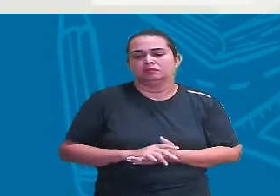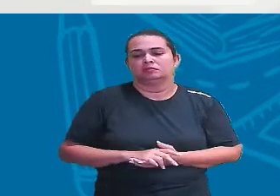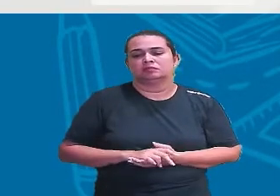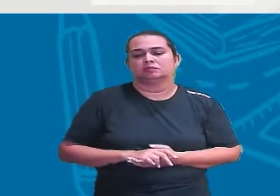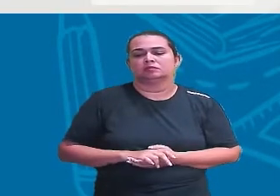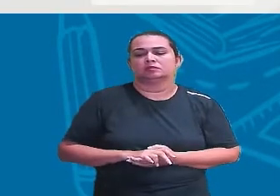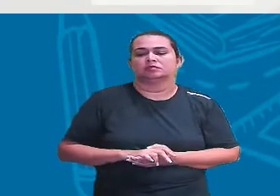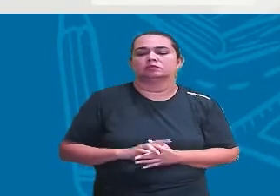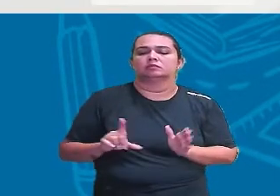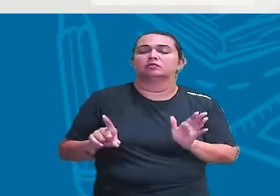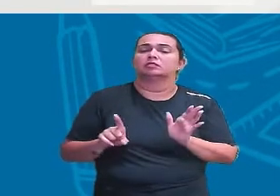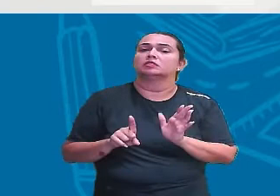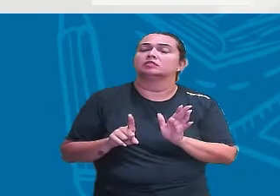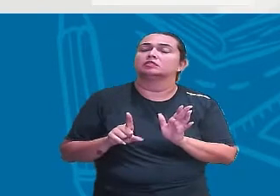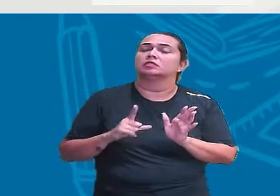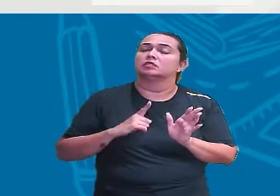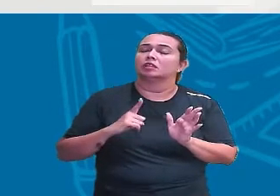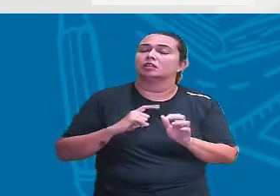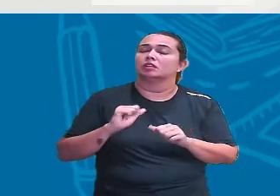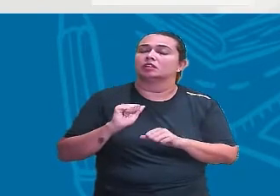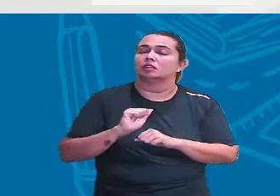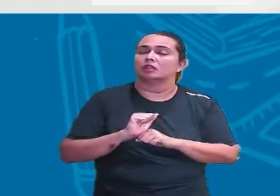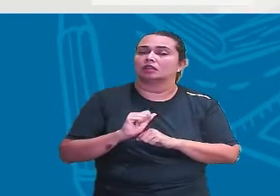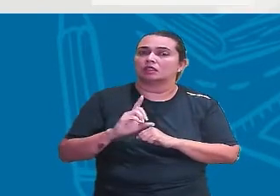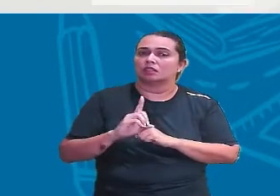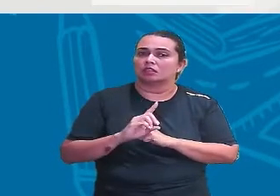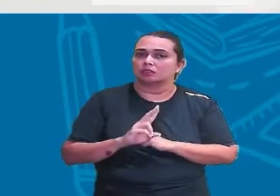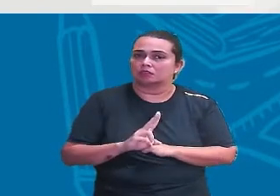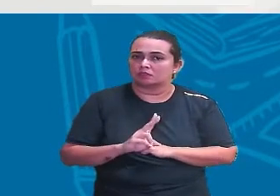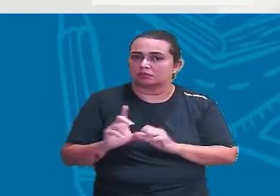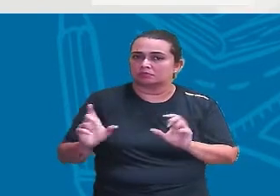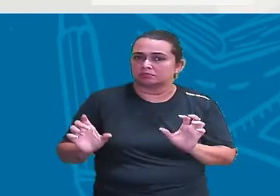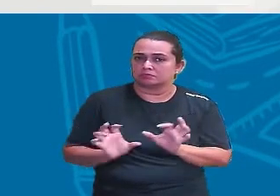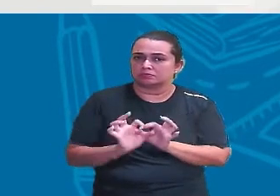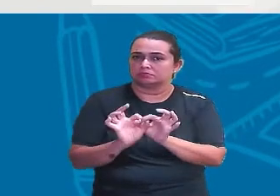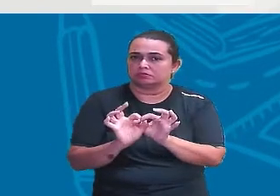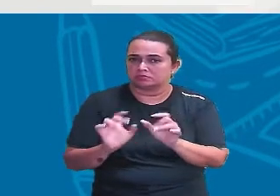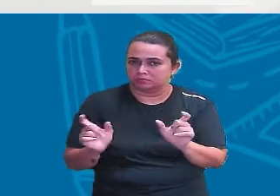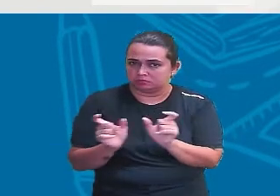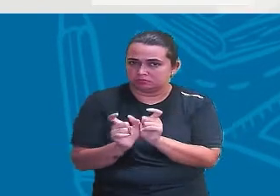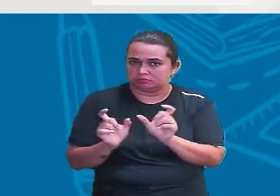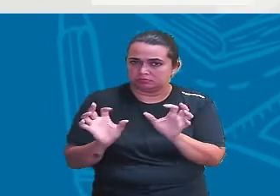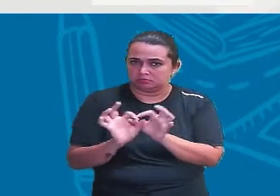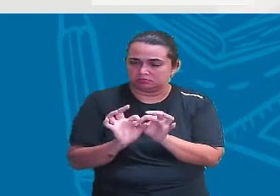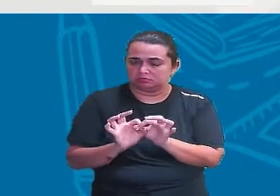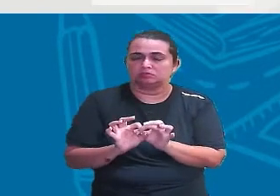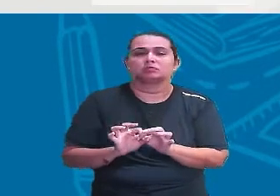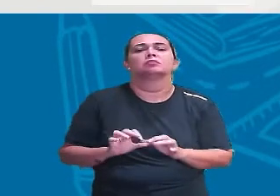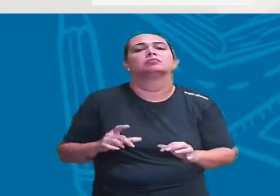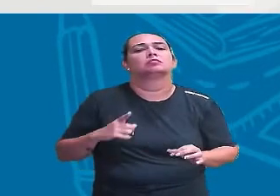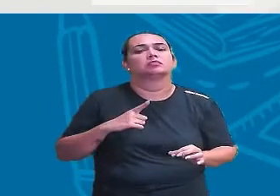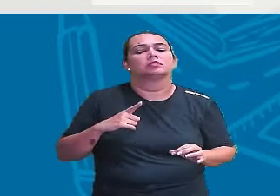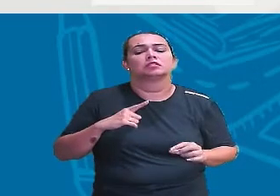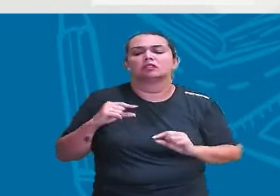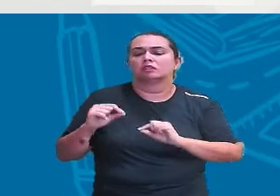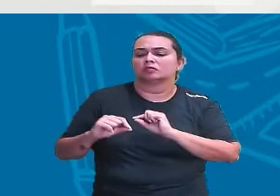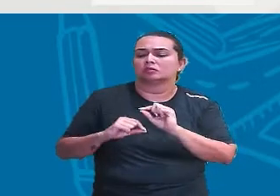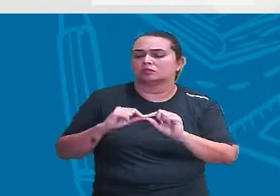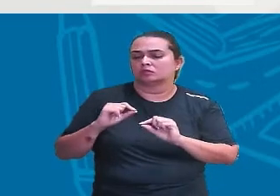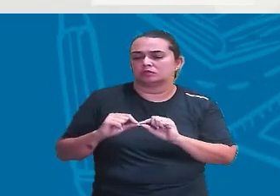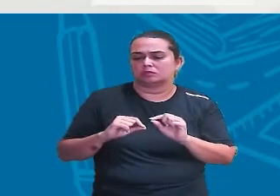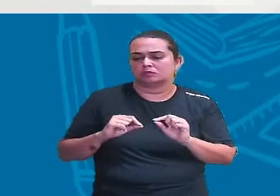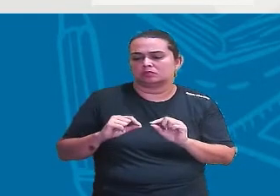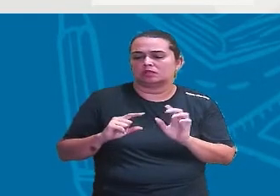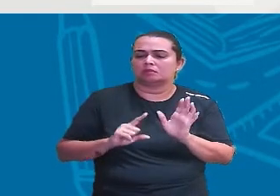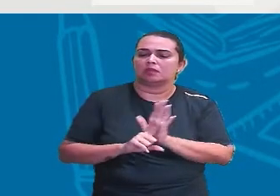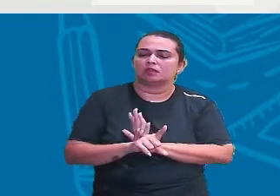também os advérbios conjuntivos, que a nossa aula de hoje vai abordar exatamente esse tema dos conjuntivos. E aí faz